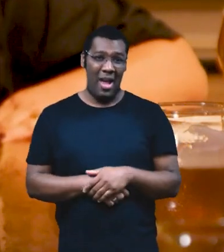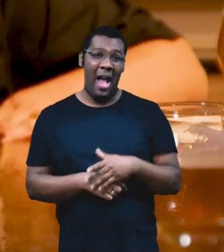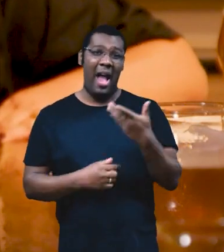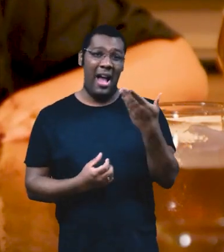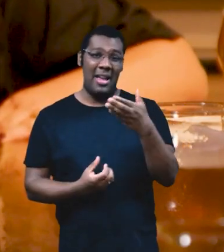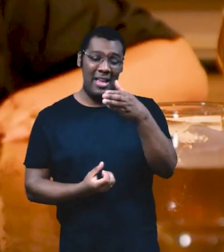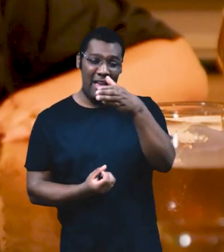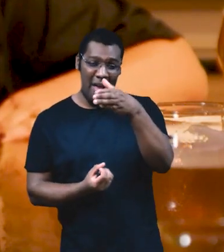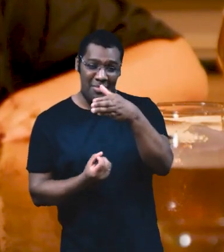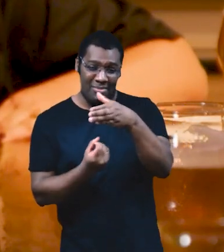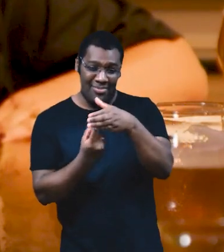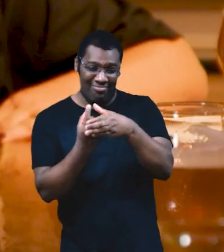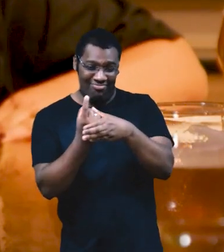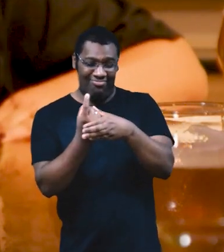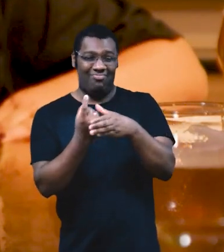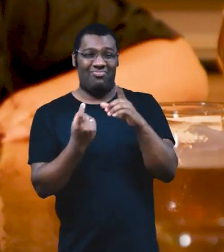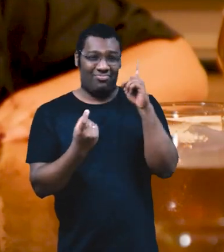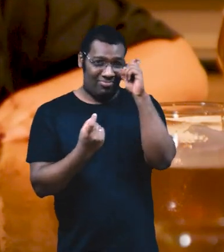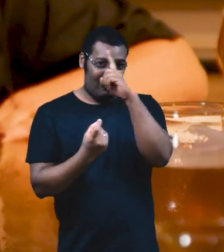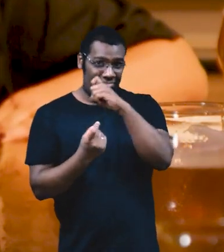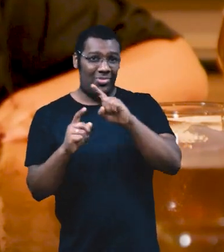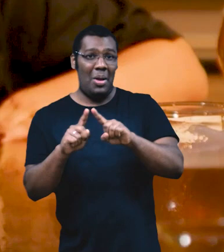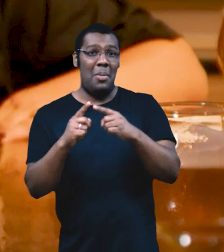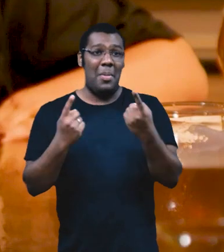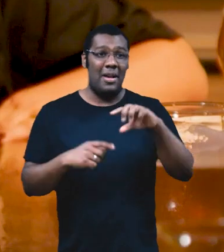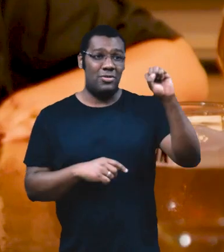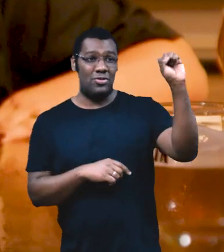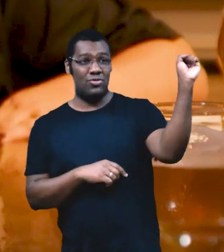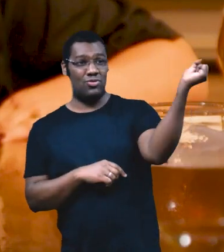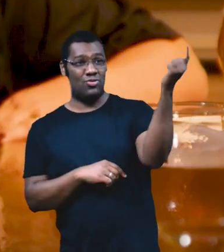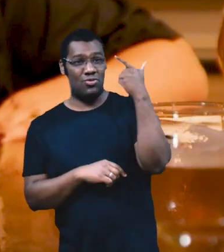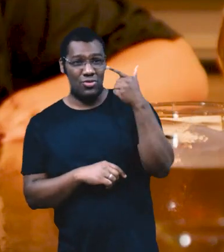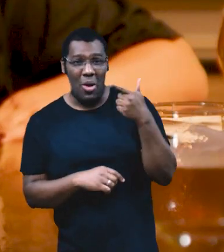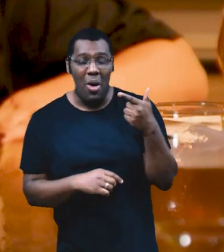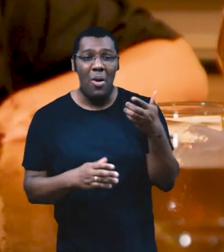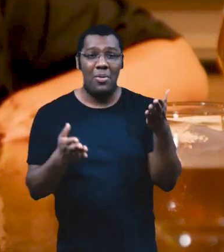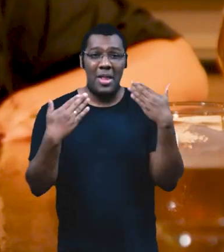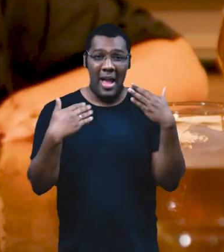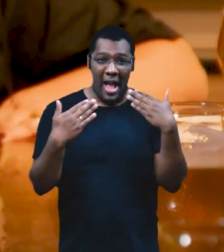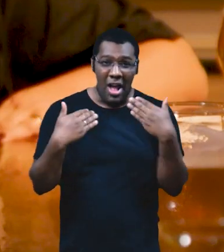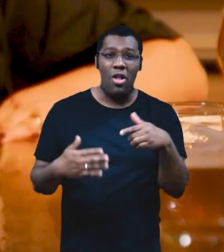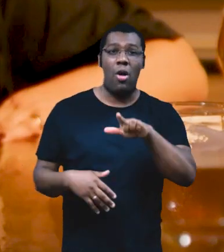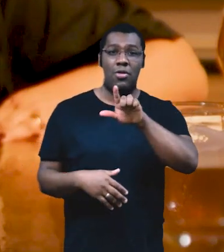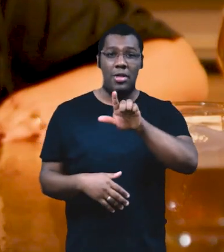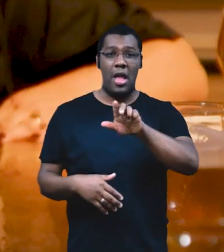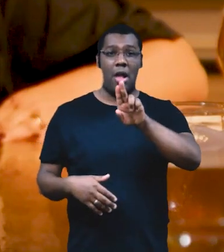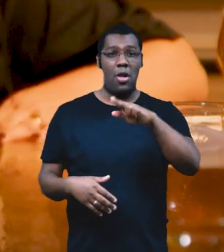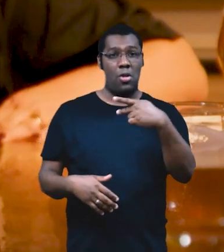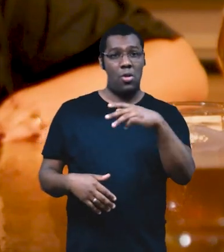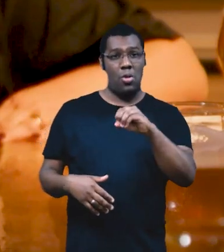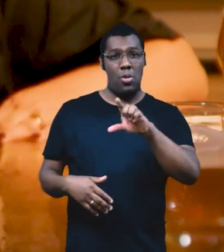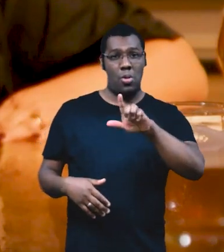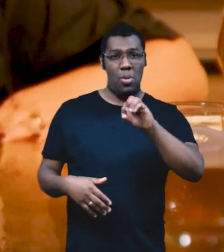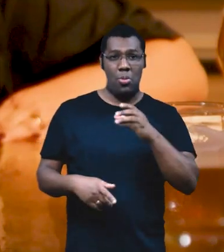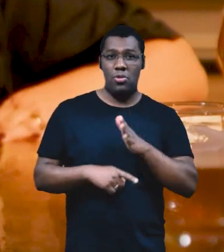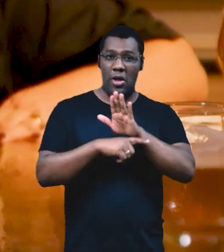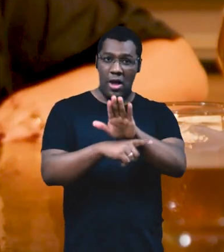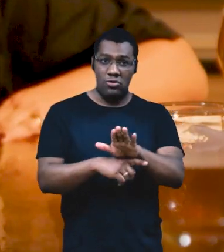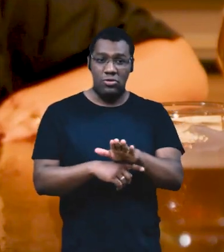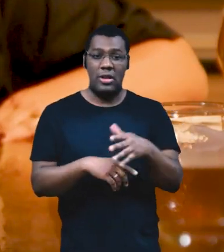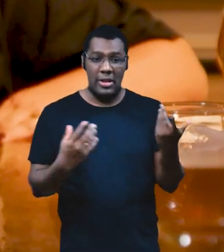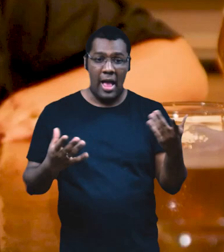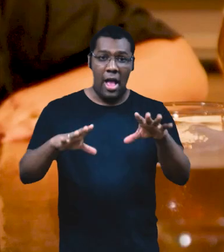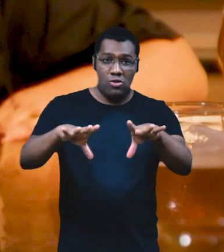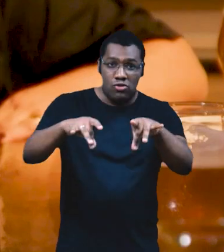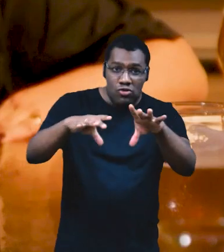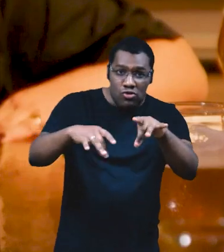essa amplitude térmica, o lúpulo está gostando bastante. E o nosso solo aqui do Cerrado trouxe um terroir totalmente diferente. De variedades,